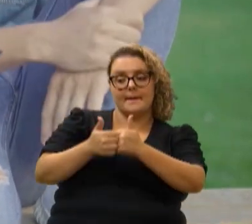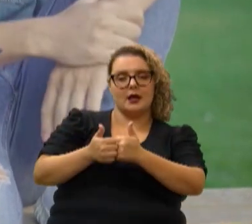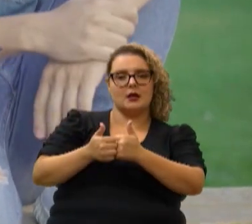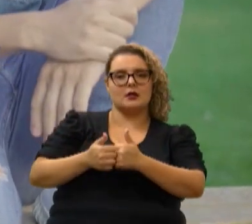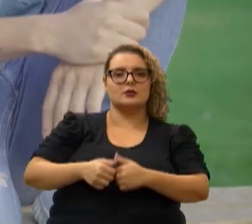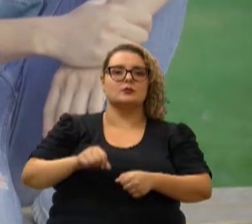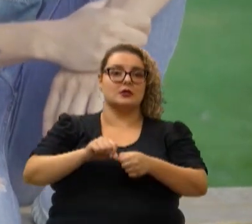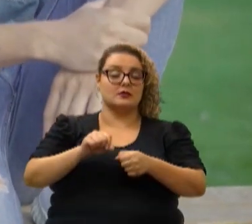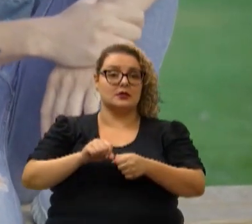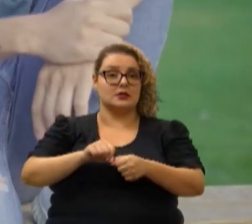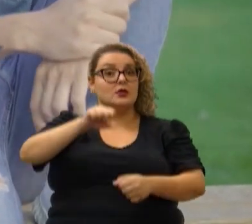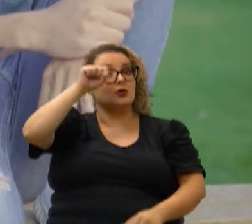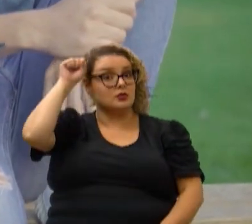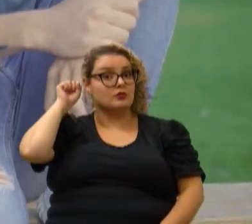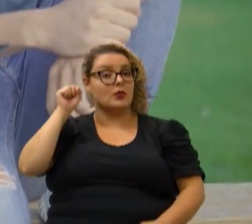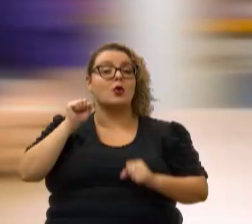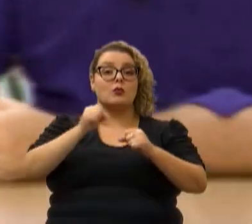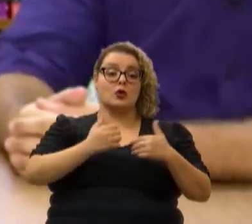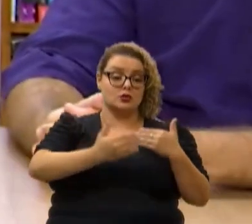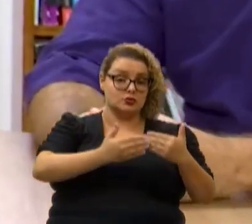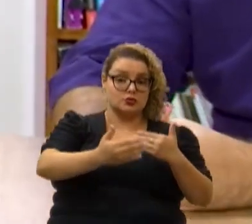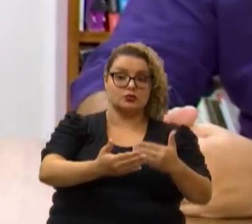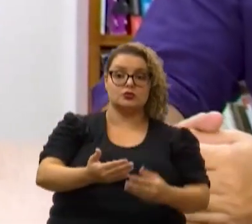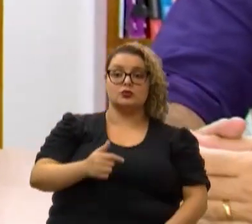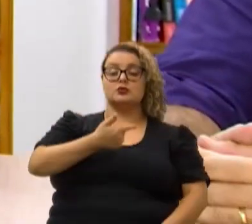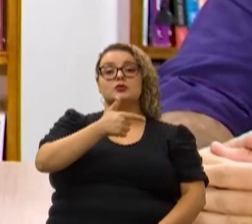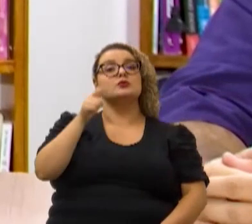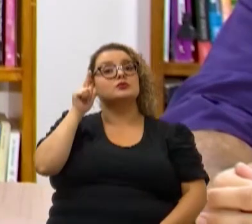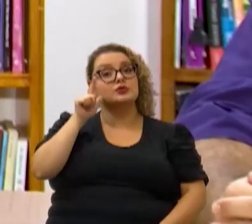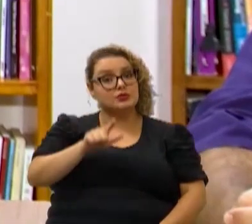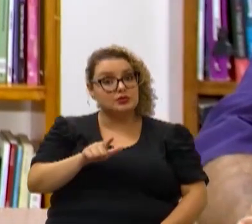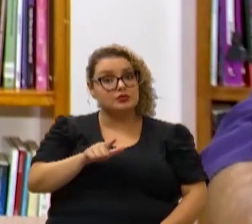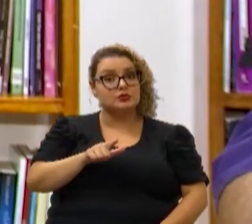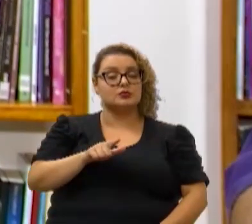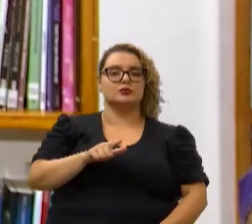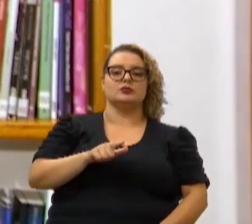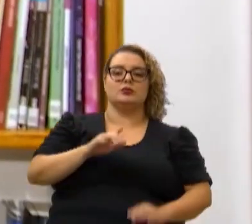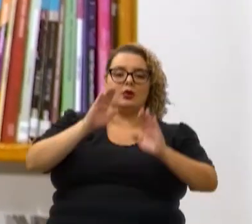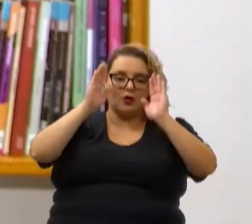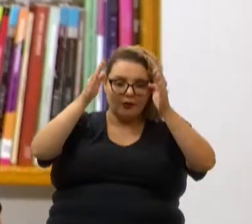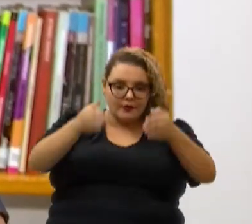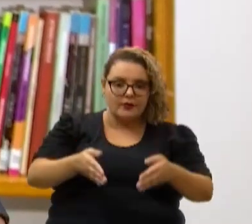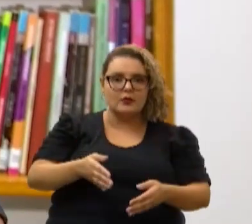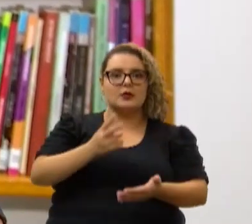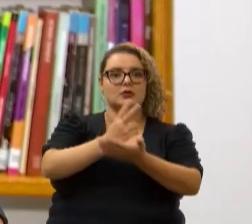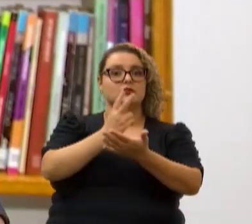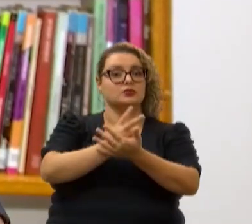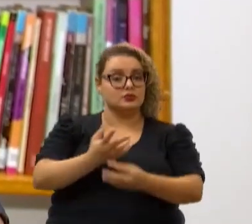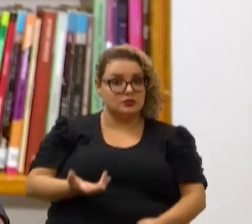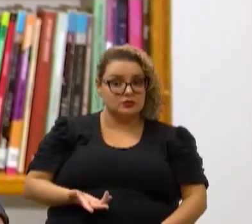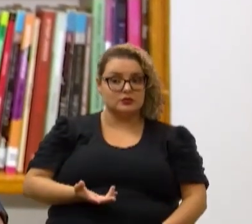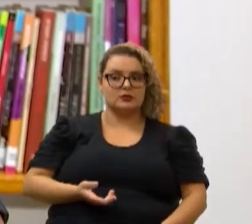próximo a prestar os vestibulares pode, ao longo do ano, não ter conseguido manter o foco a todo